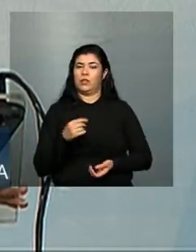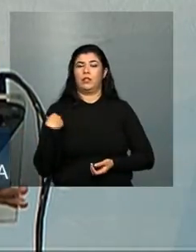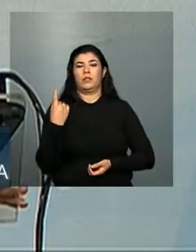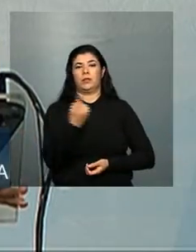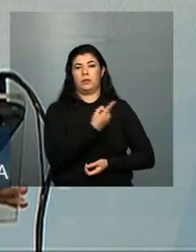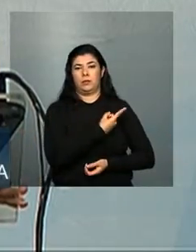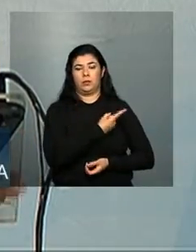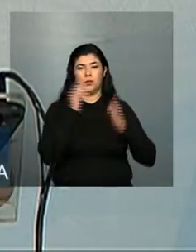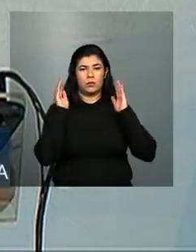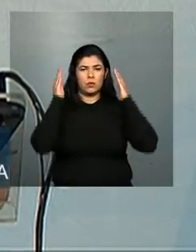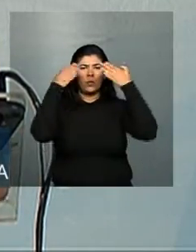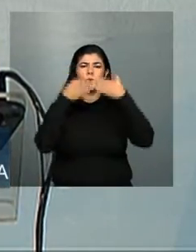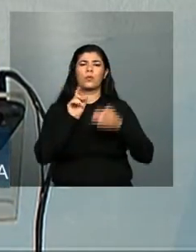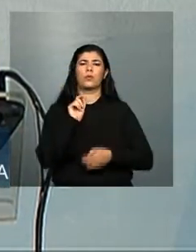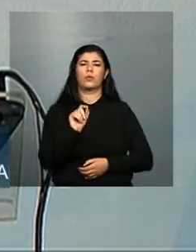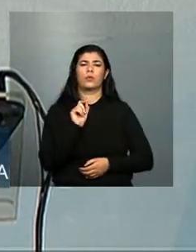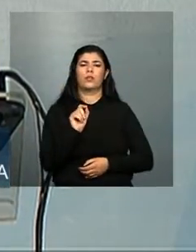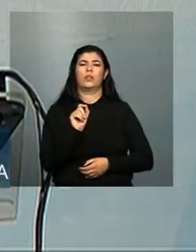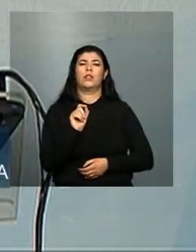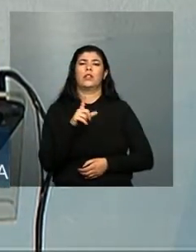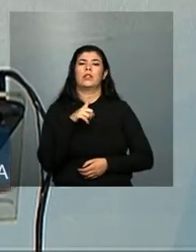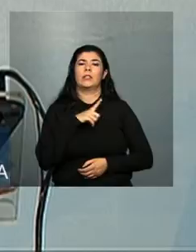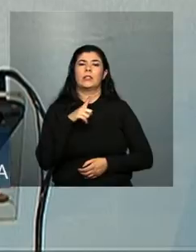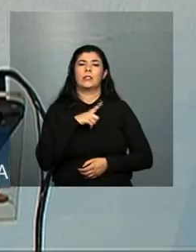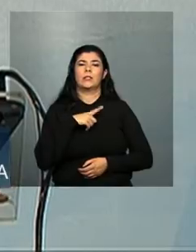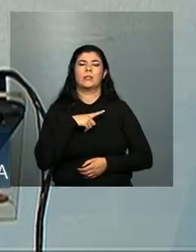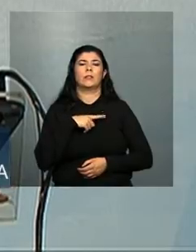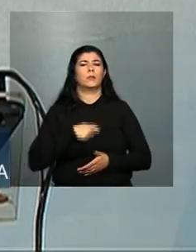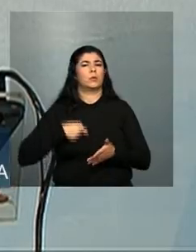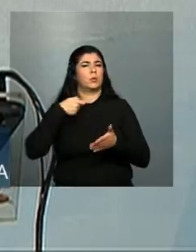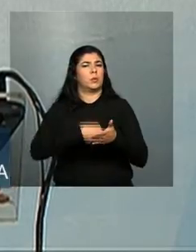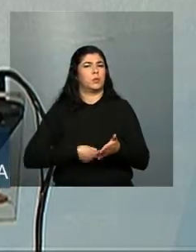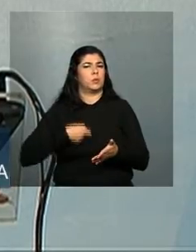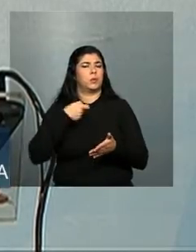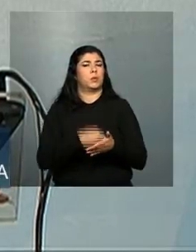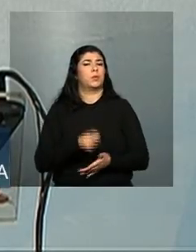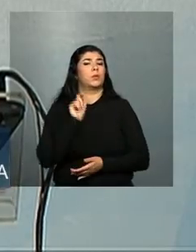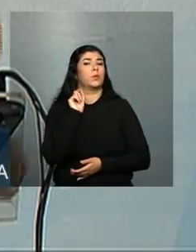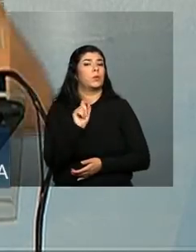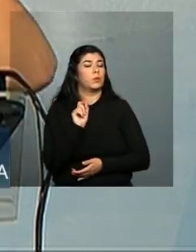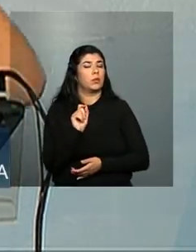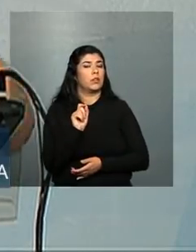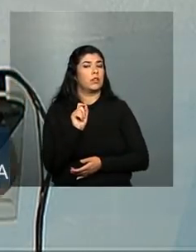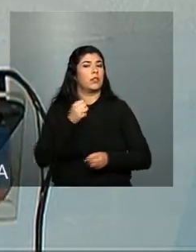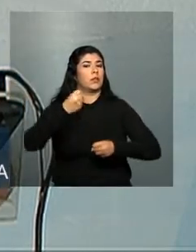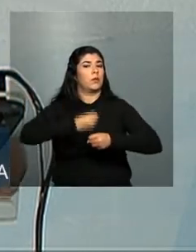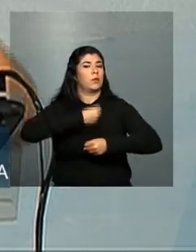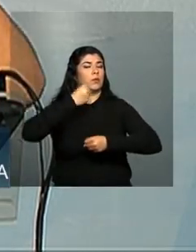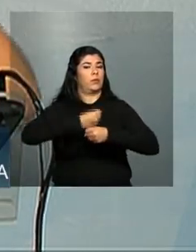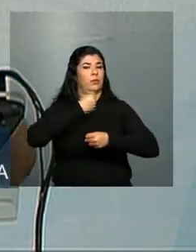nós vamos focar numa dos maiores desafios, que é